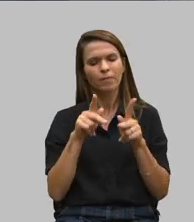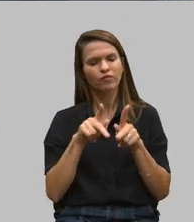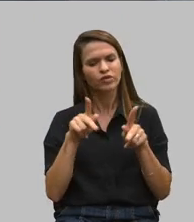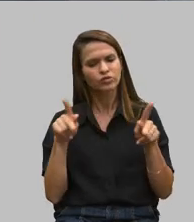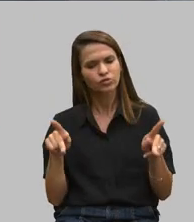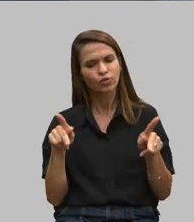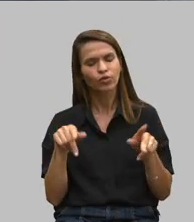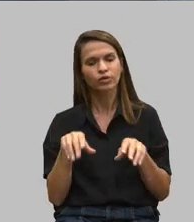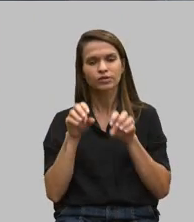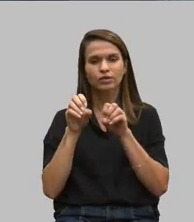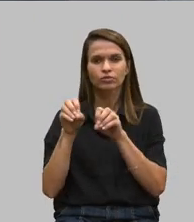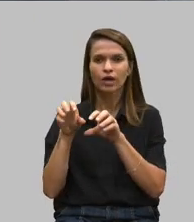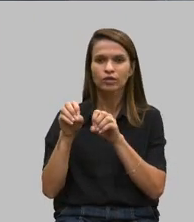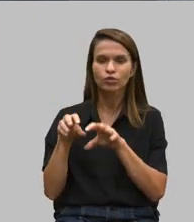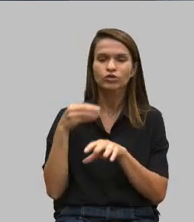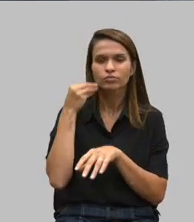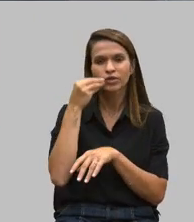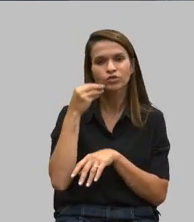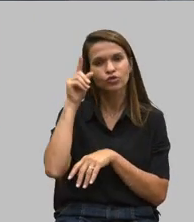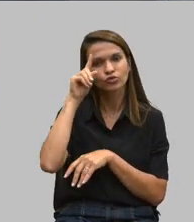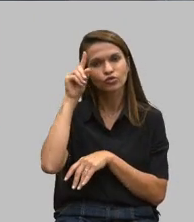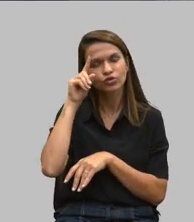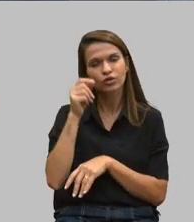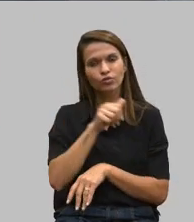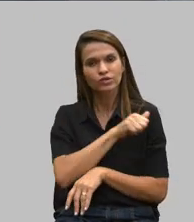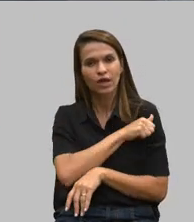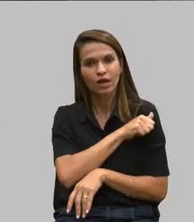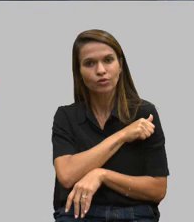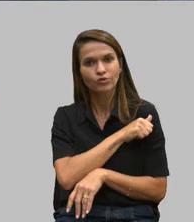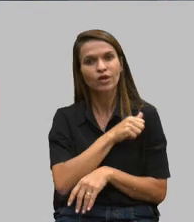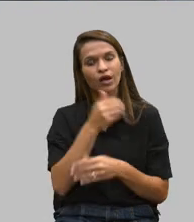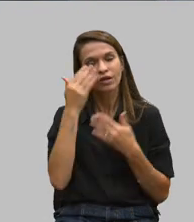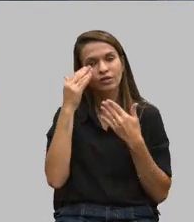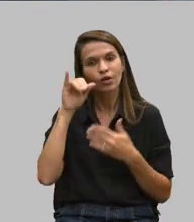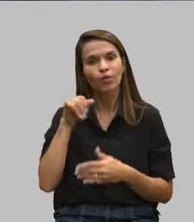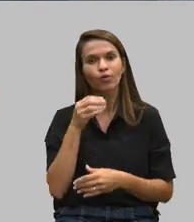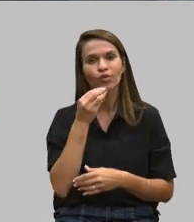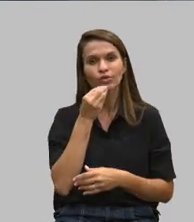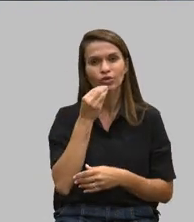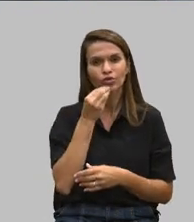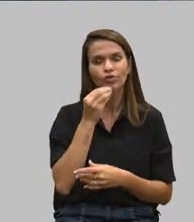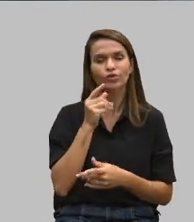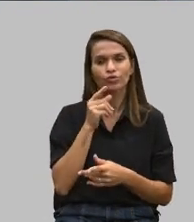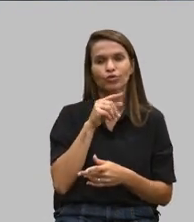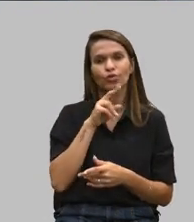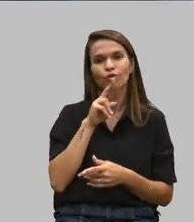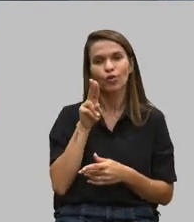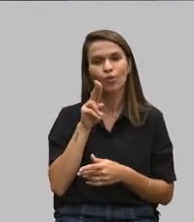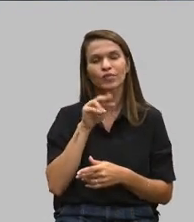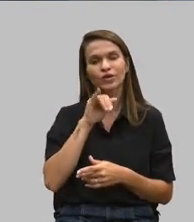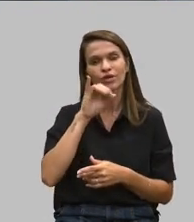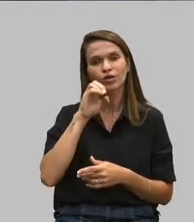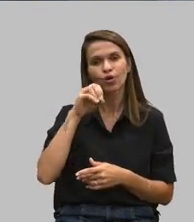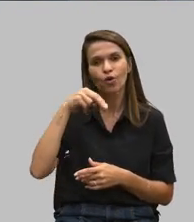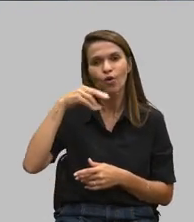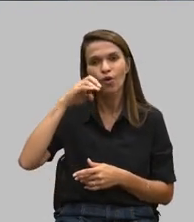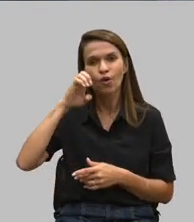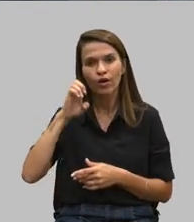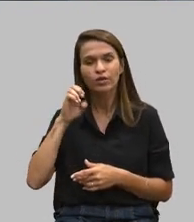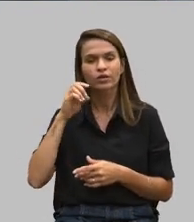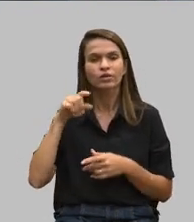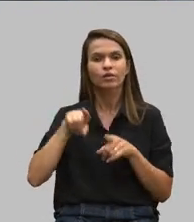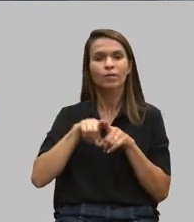ali no dia a dia com os alunos eu queria agradecer a oportunidade em nome deput I da deputada Quiara eh